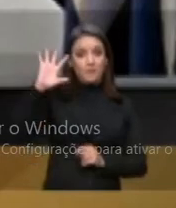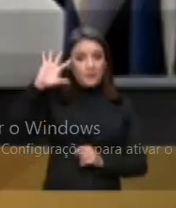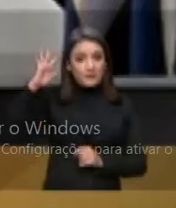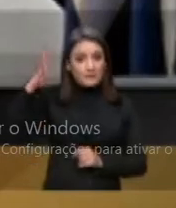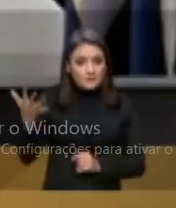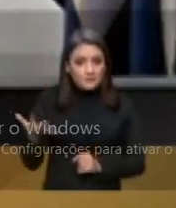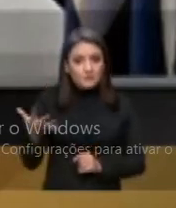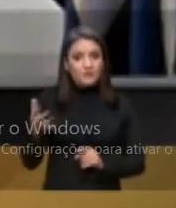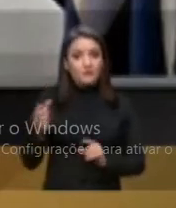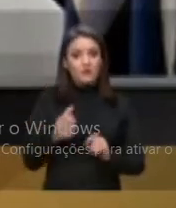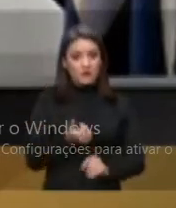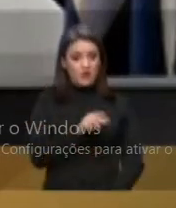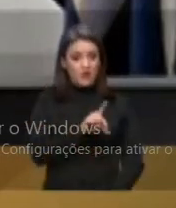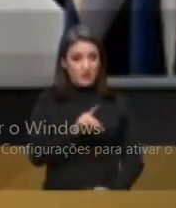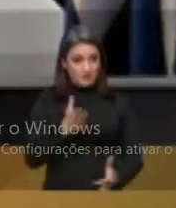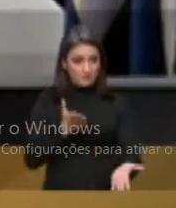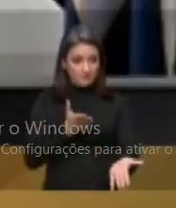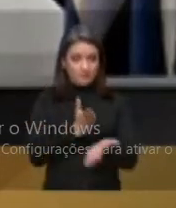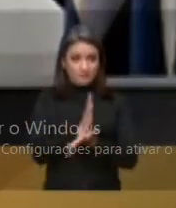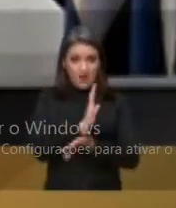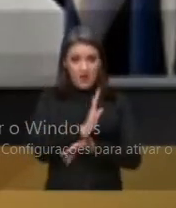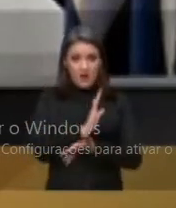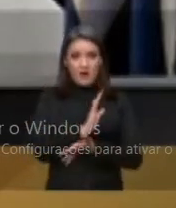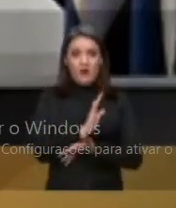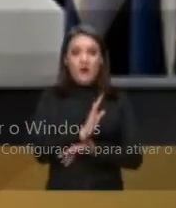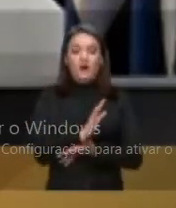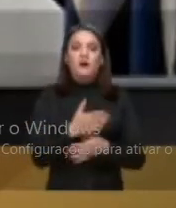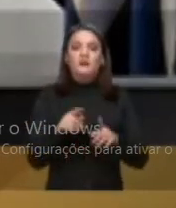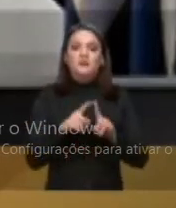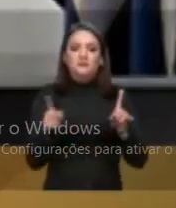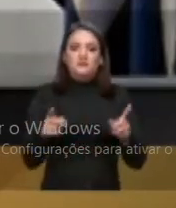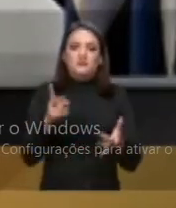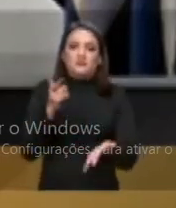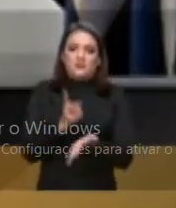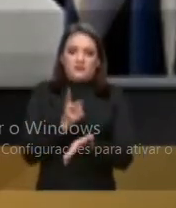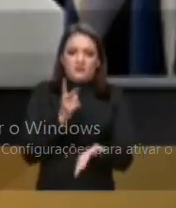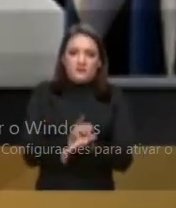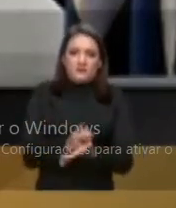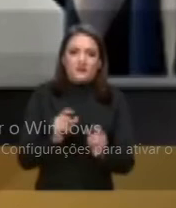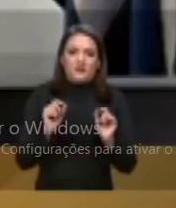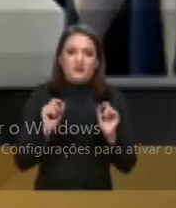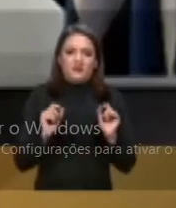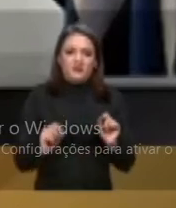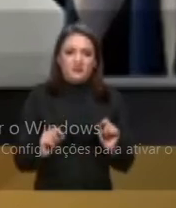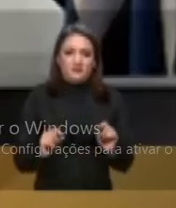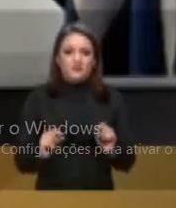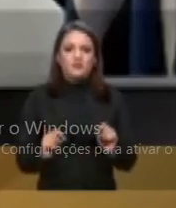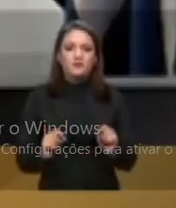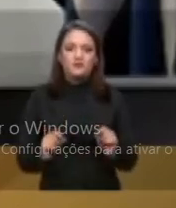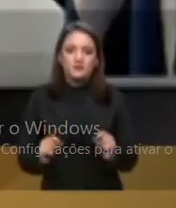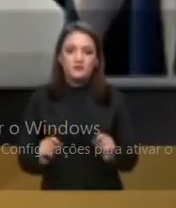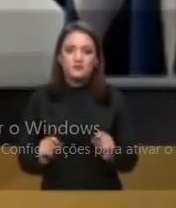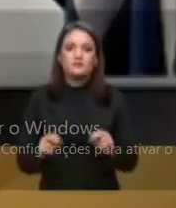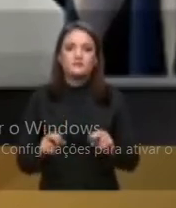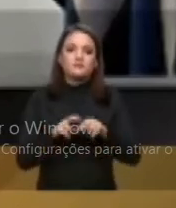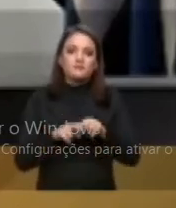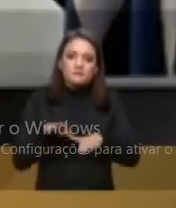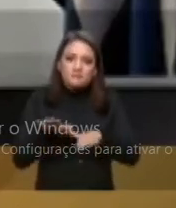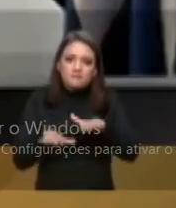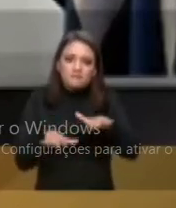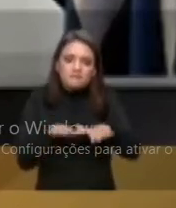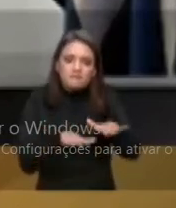Federal entender pela procedência desta ação, que se mantenha dentro dos